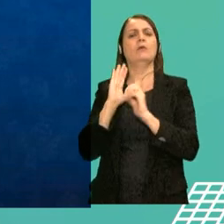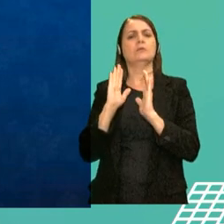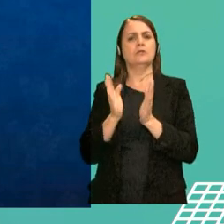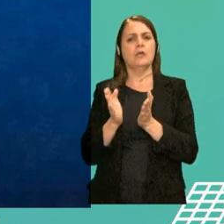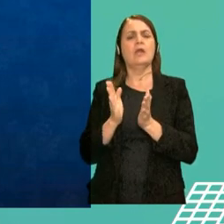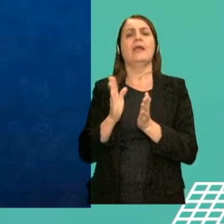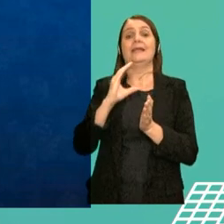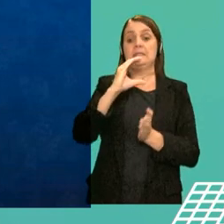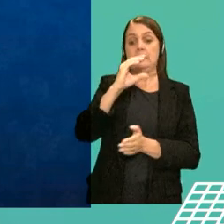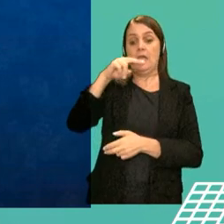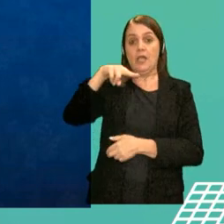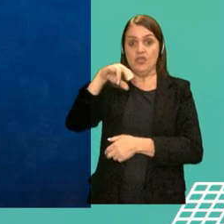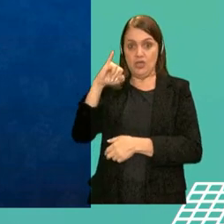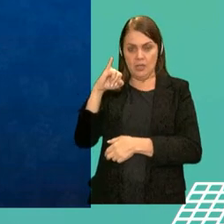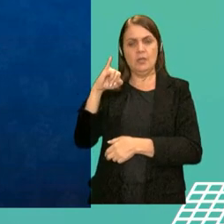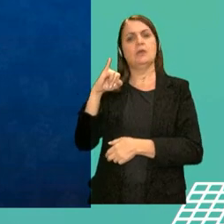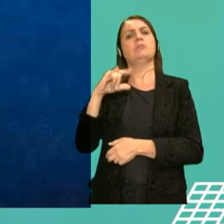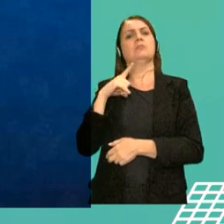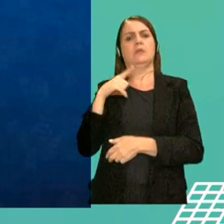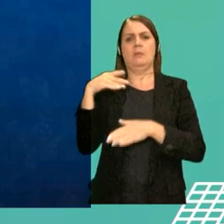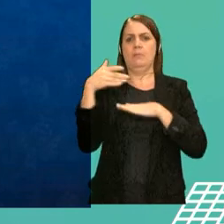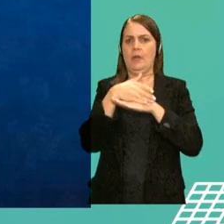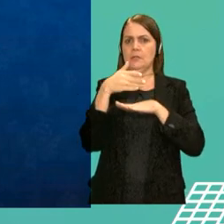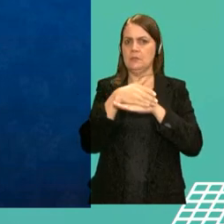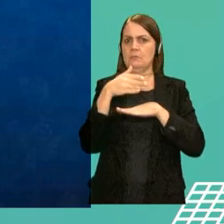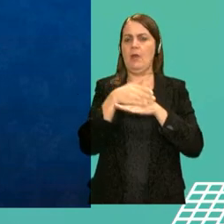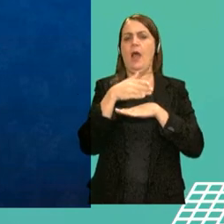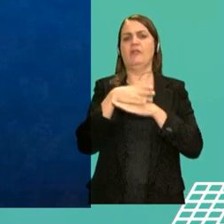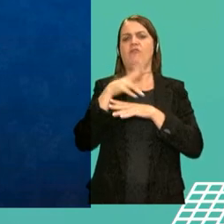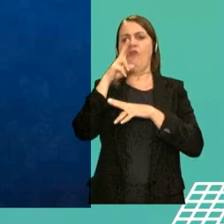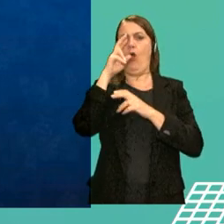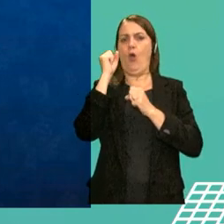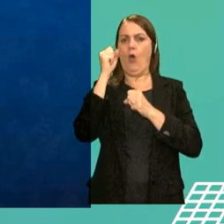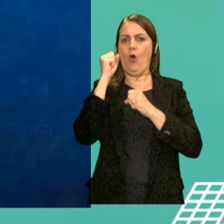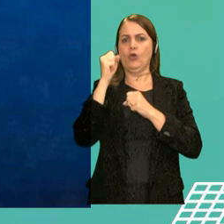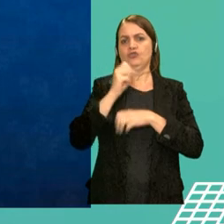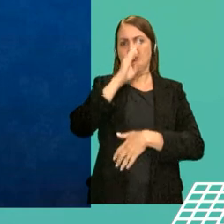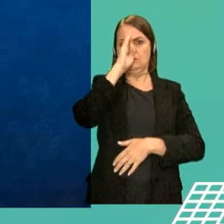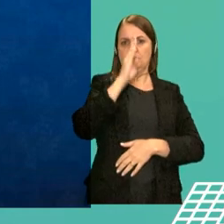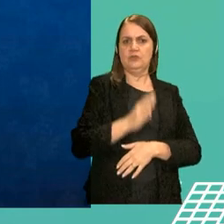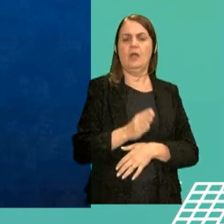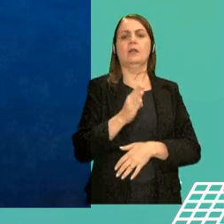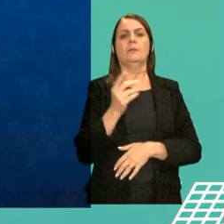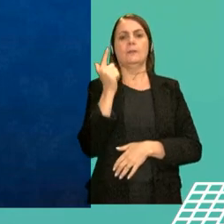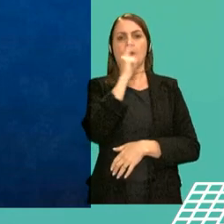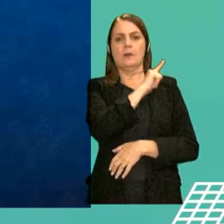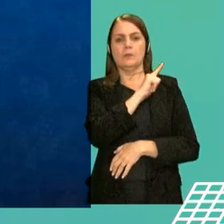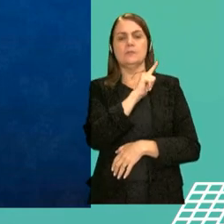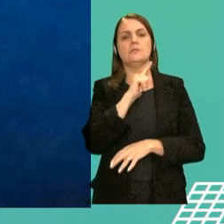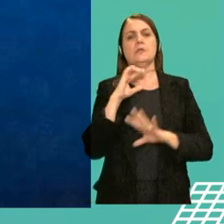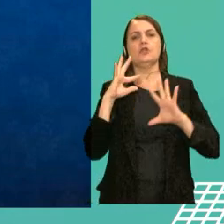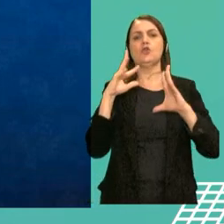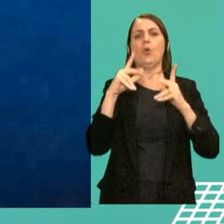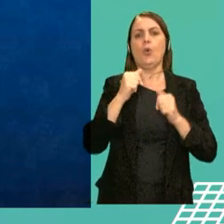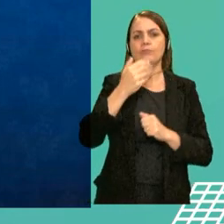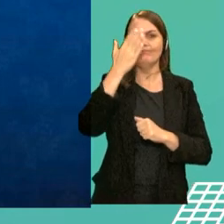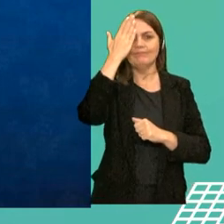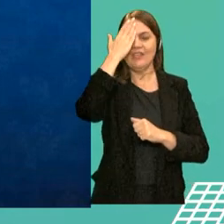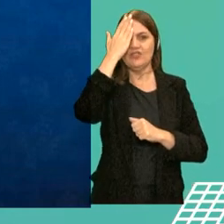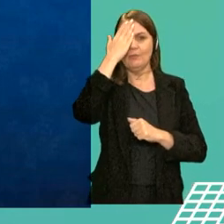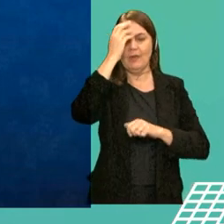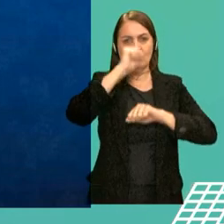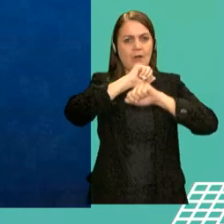vem participando de forma direta e bastante intensa, de forma a trazer todos os entendimentos, todas